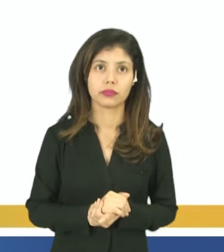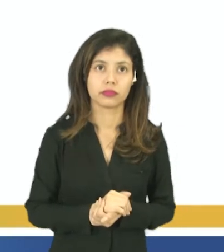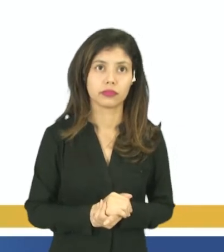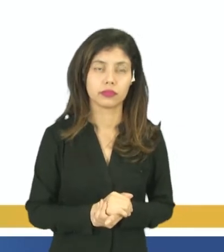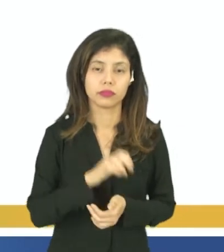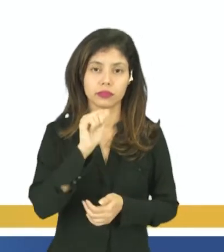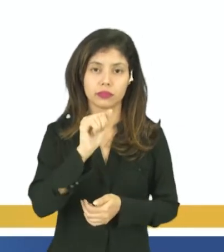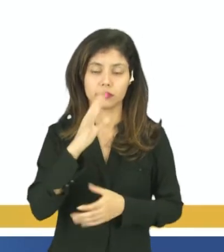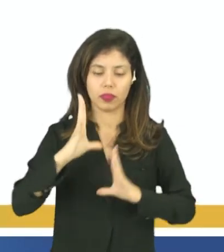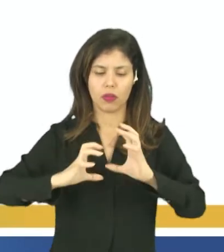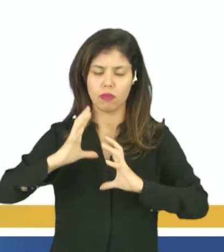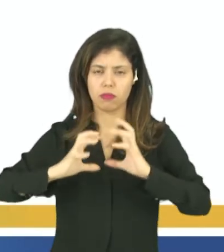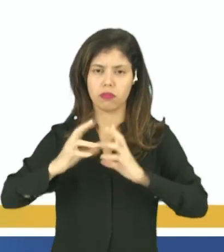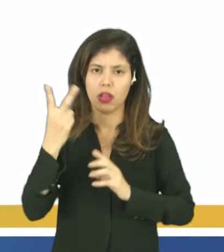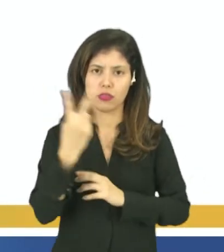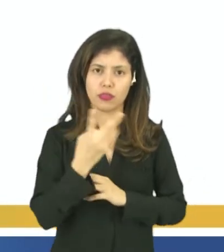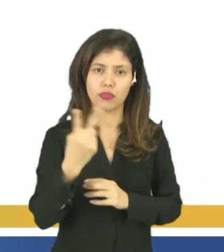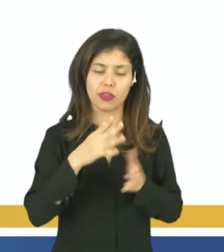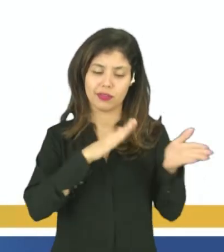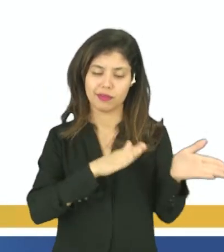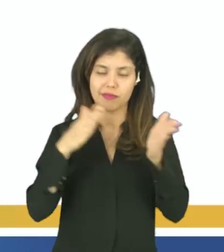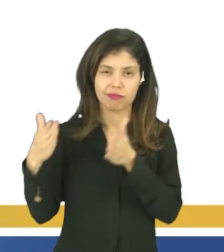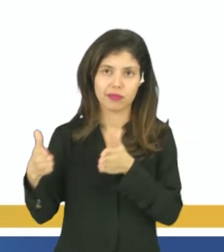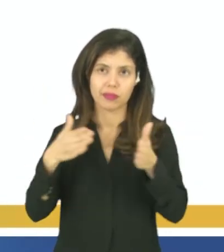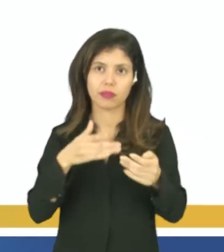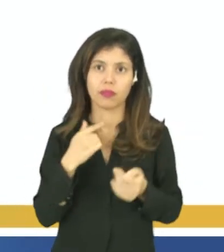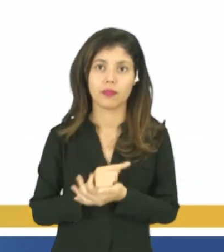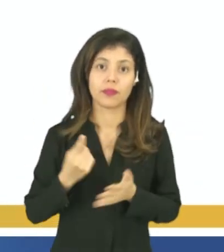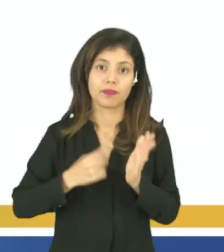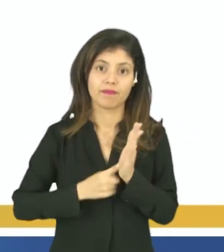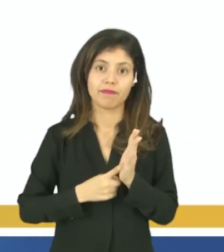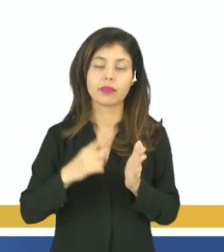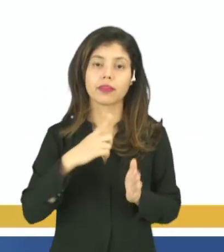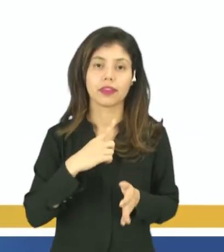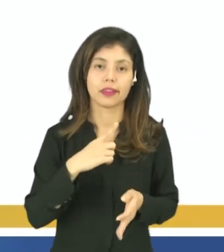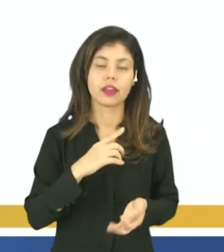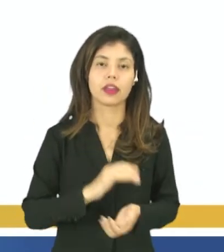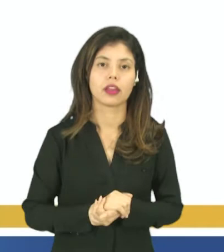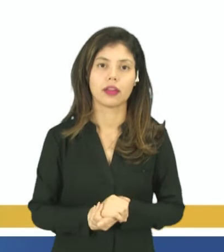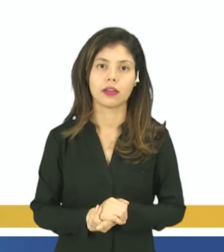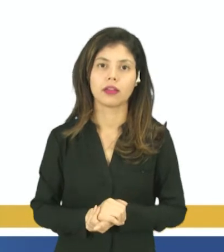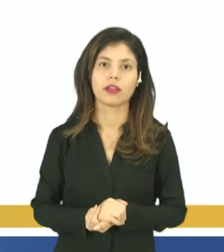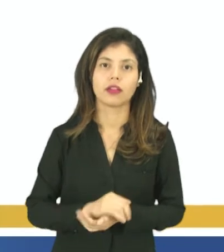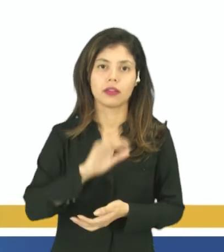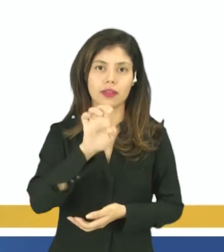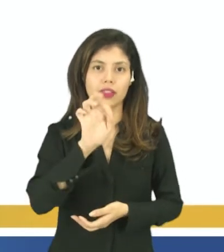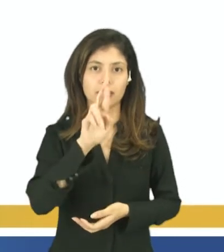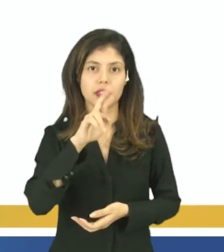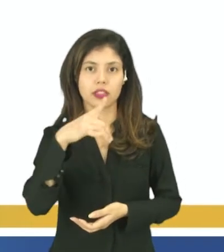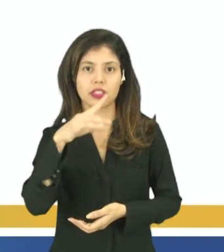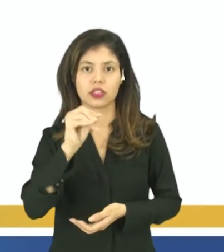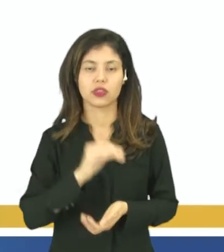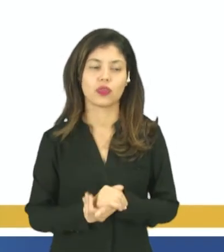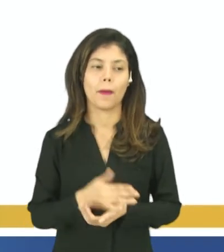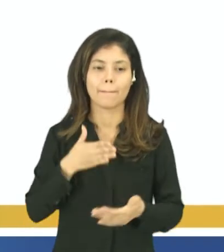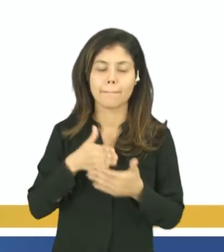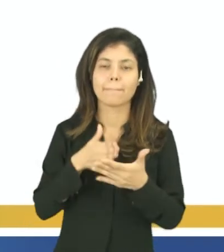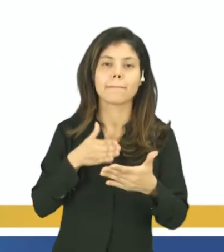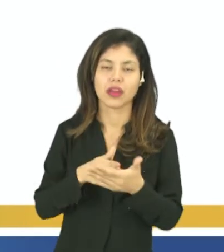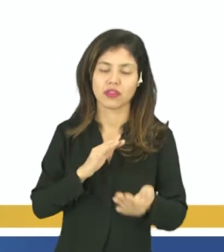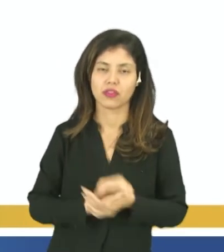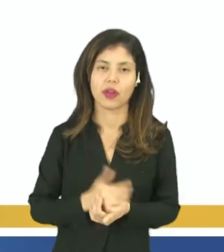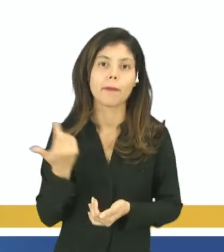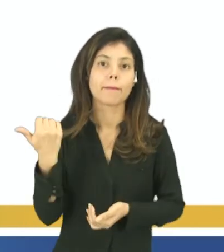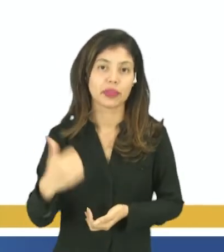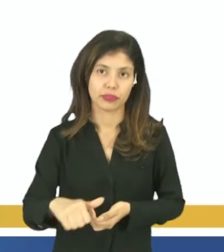e conflito entre as duas partes, ao ponto de ser necessário o exército ter que intervir para impedir coisa